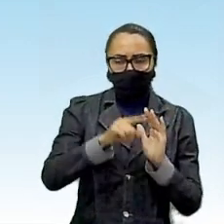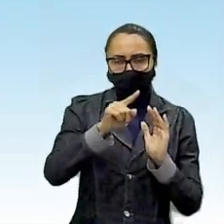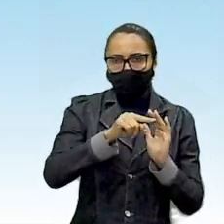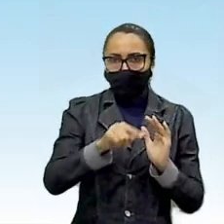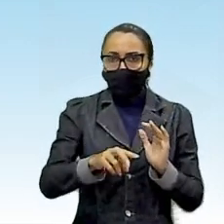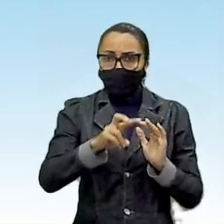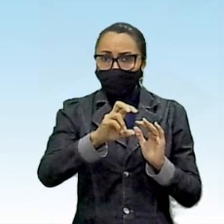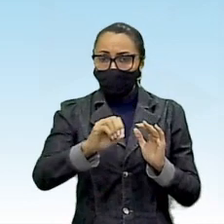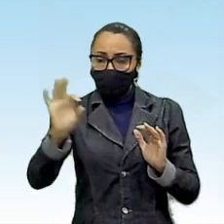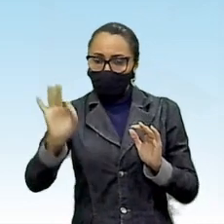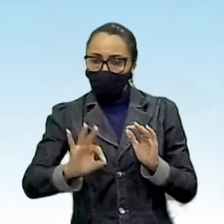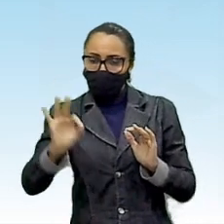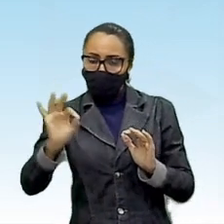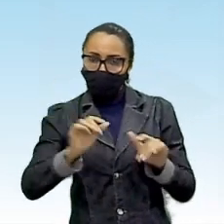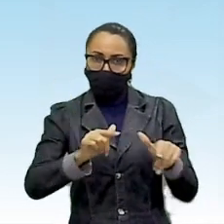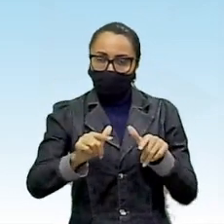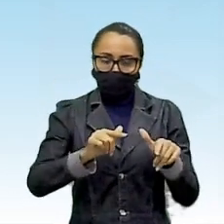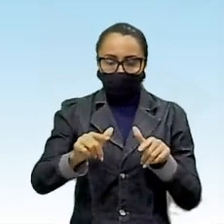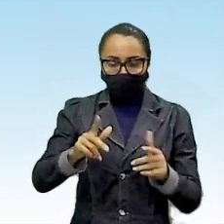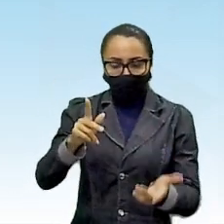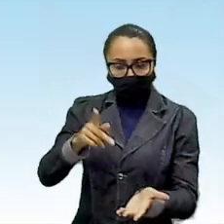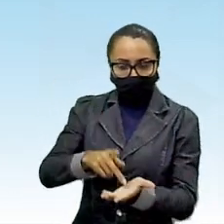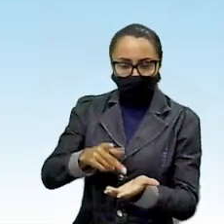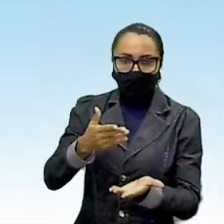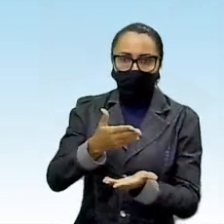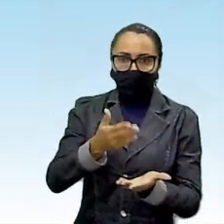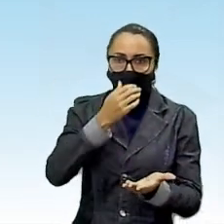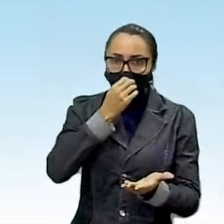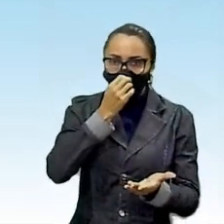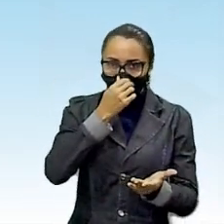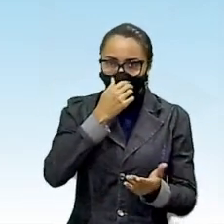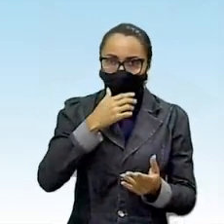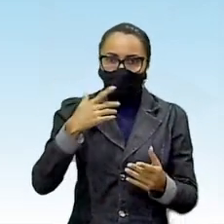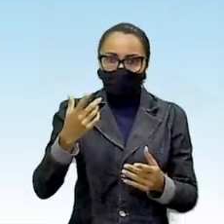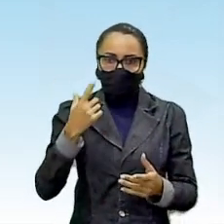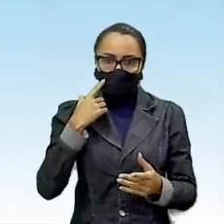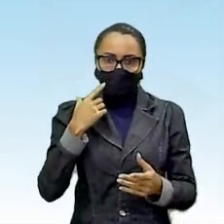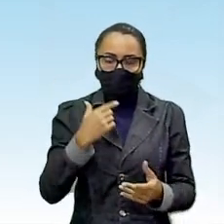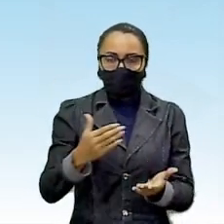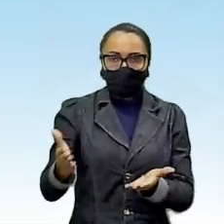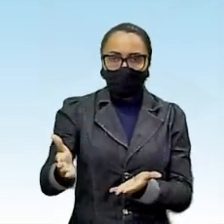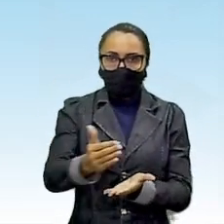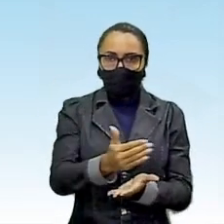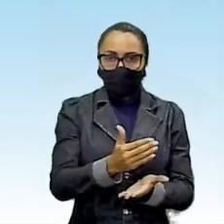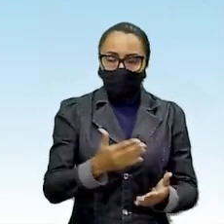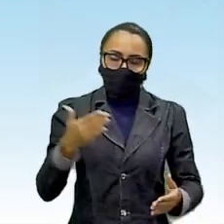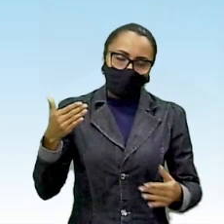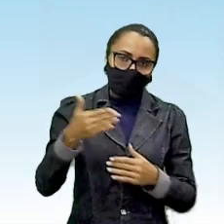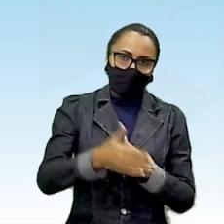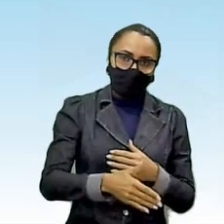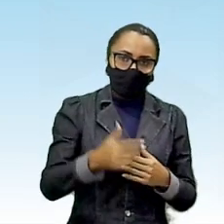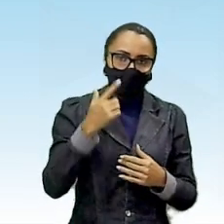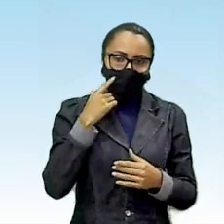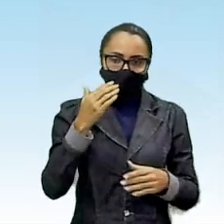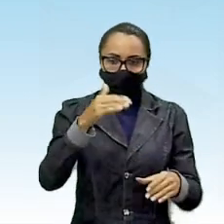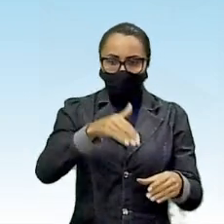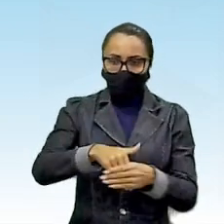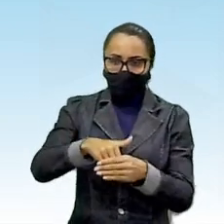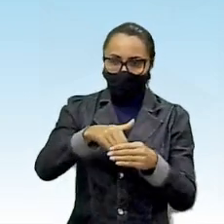trabalhadores presentes, né, naquela apuração, na participação da